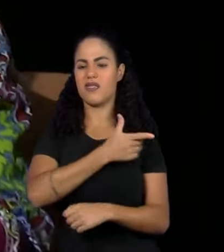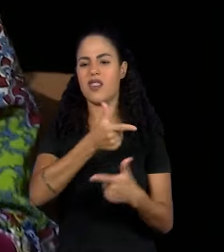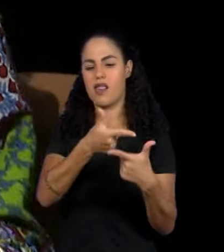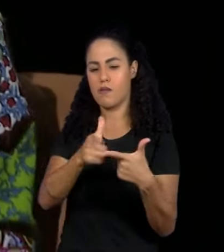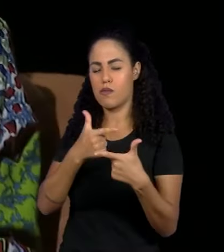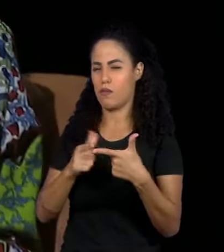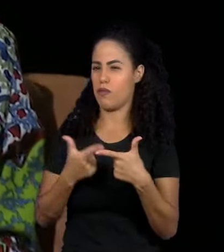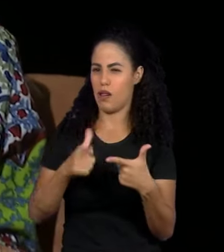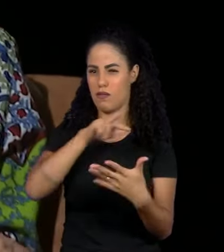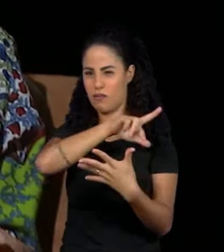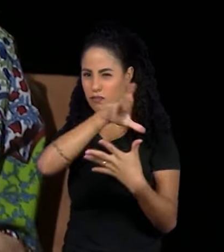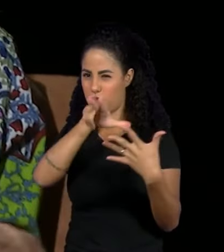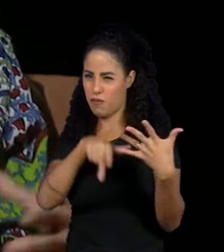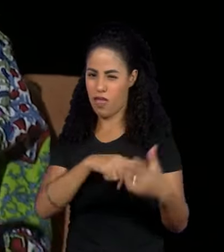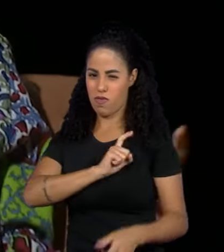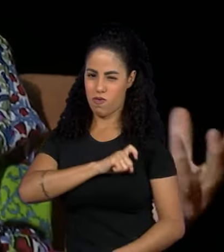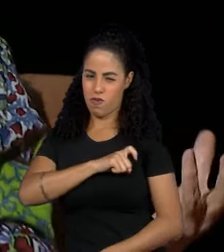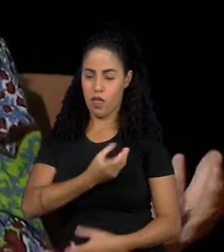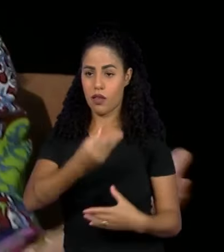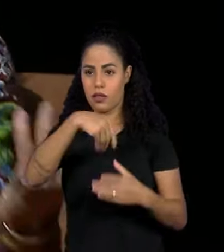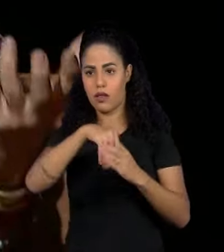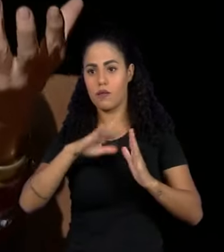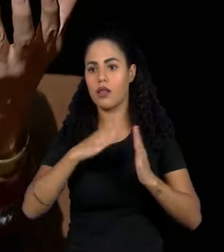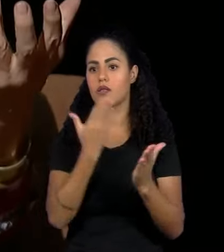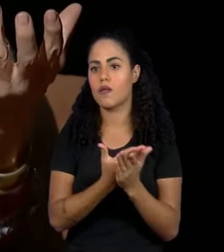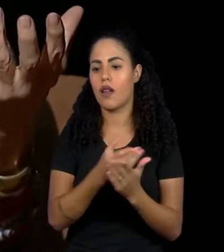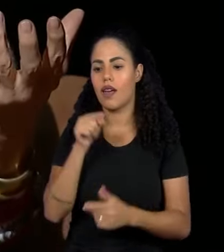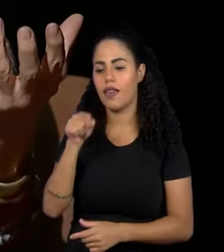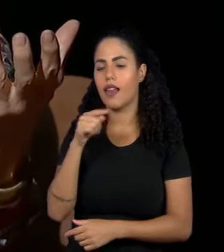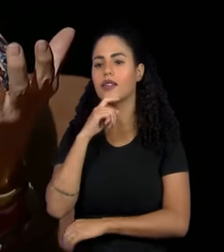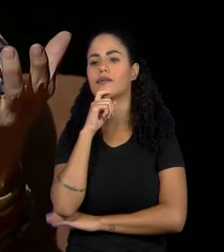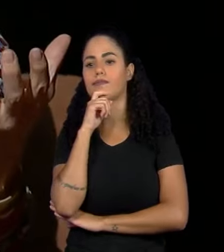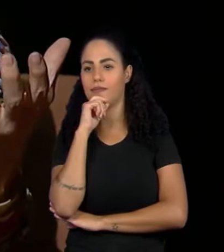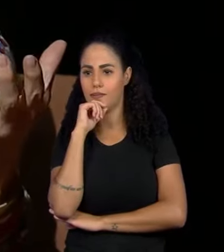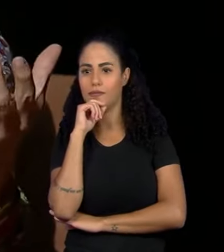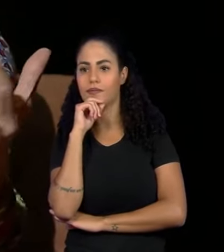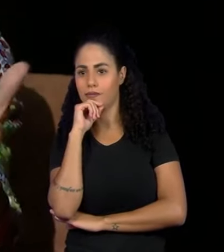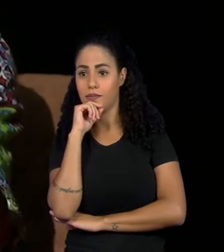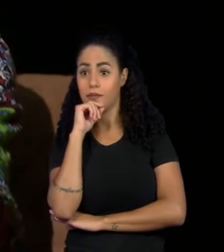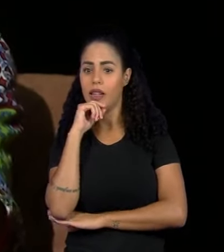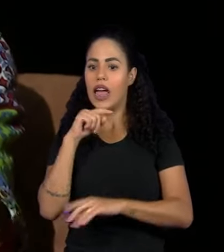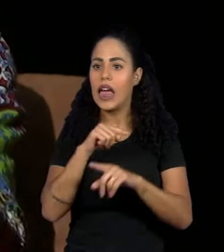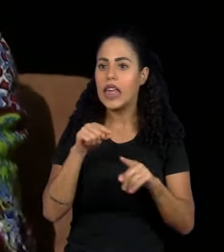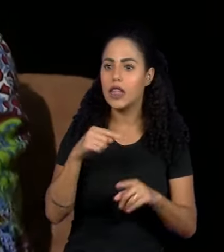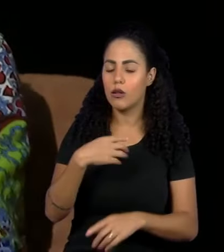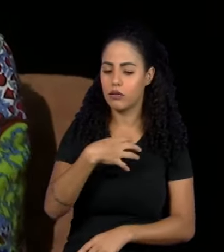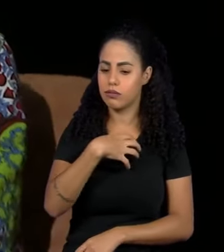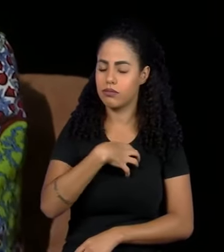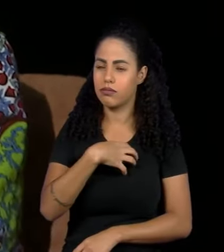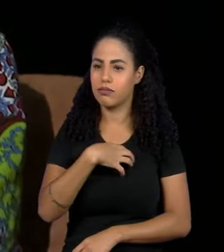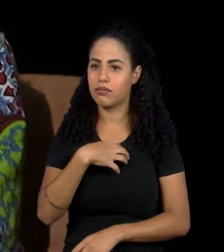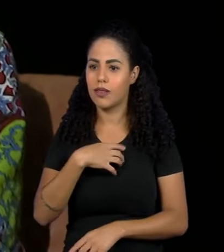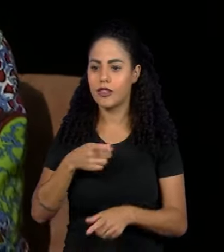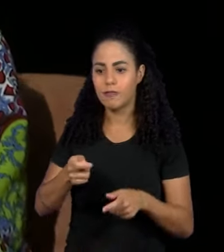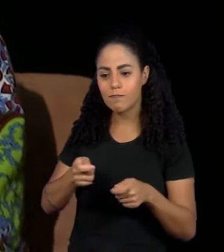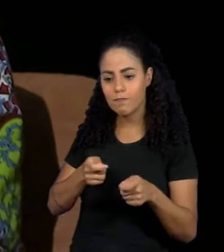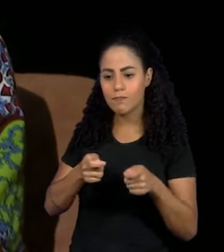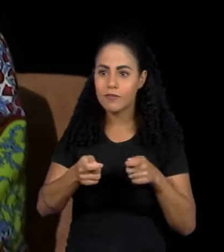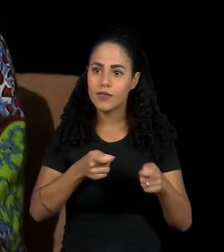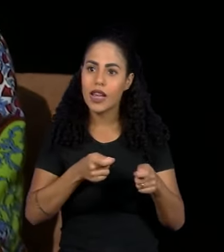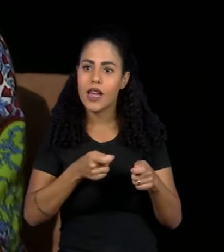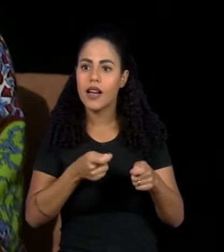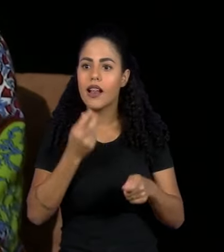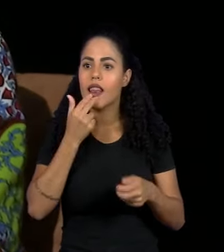aquelas coisas, aquelas maldades. E ela me colocou ali e me deu um instrumento para eu falar